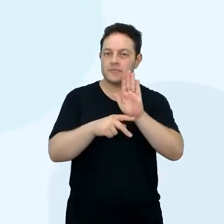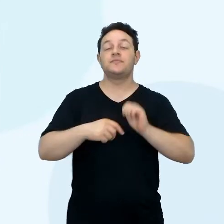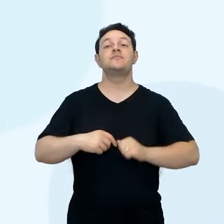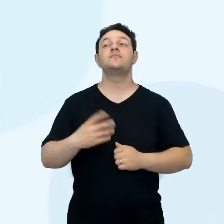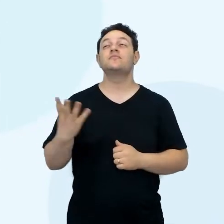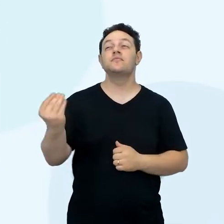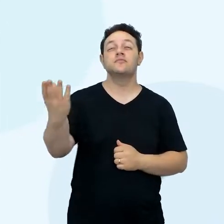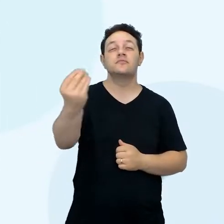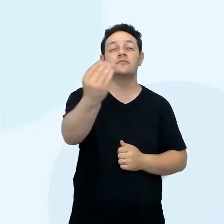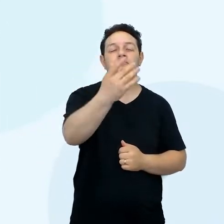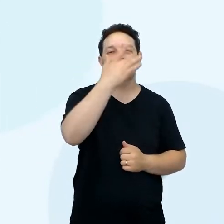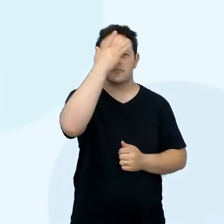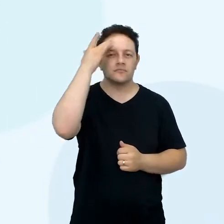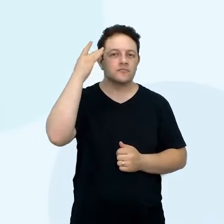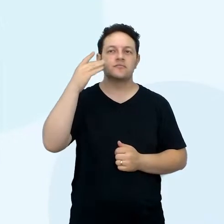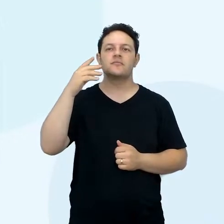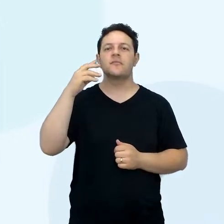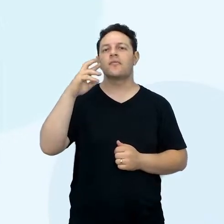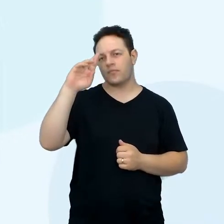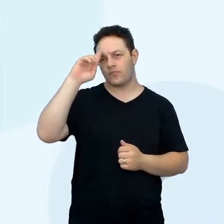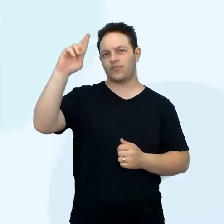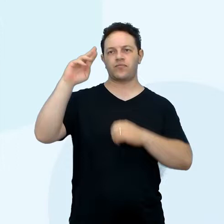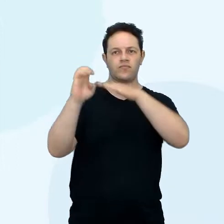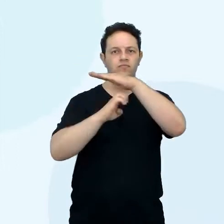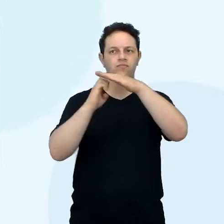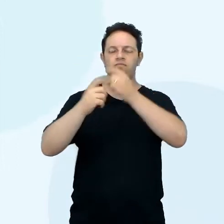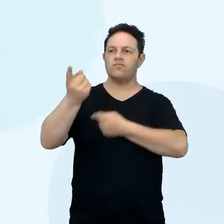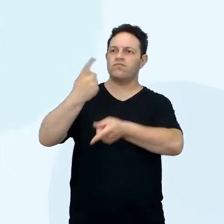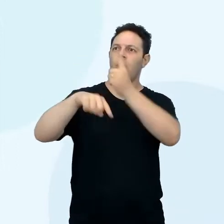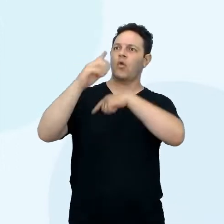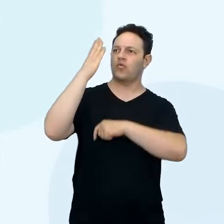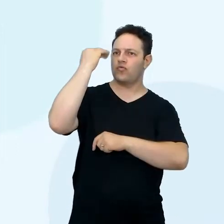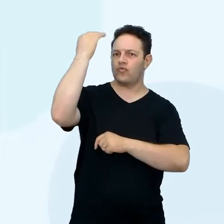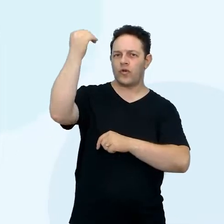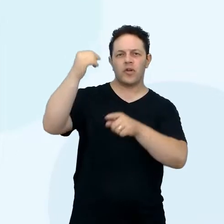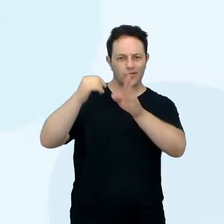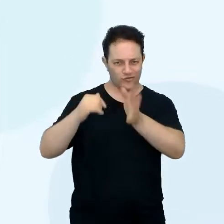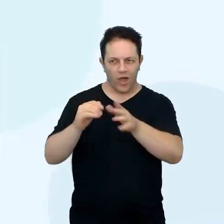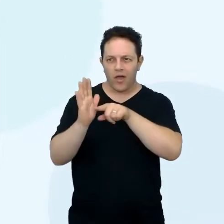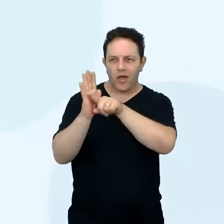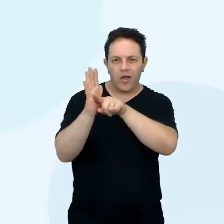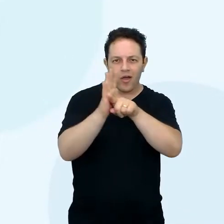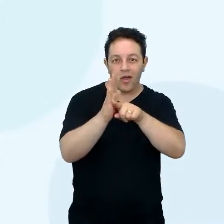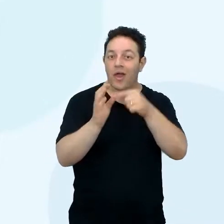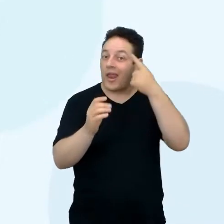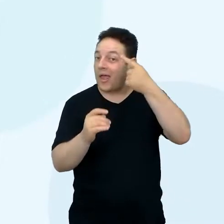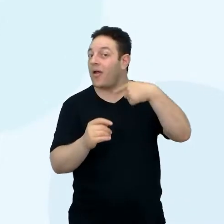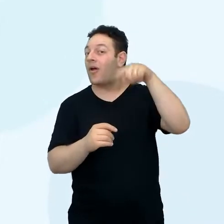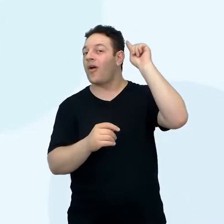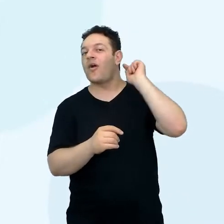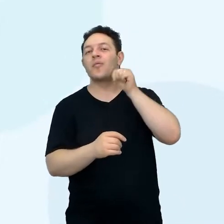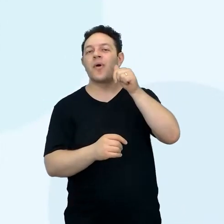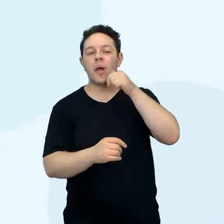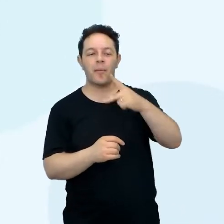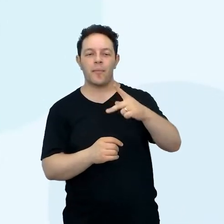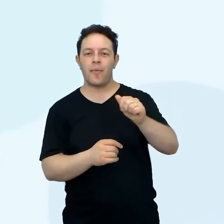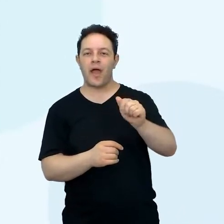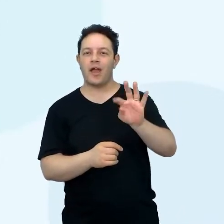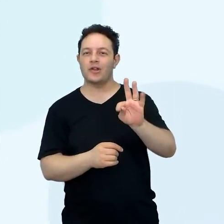sucesso não faltam. Você já anotou o nome de alguns empreendedores que você julga de sucesso? Na última aula eu falei da patroa, lembra